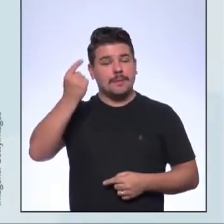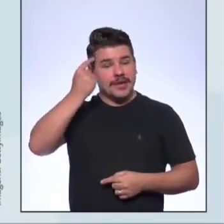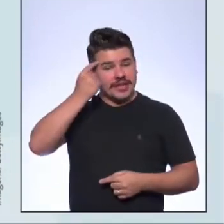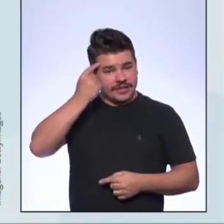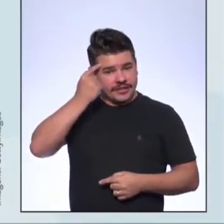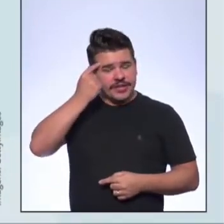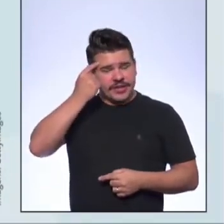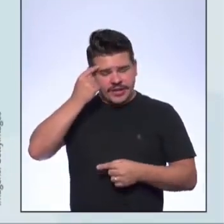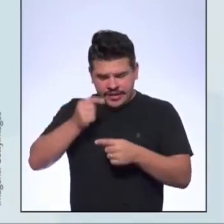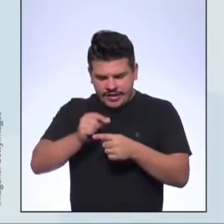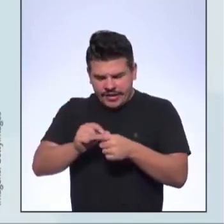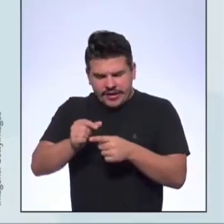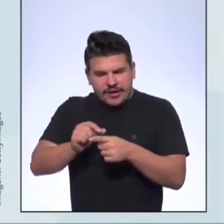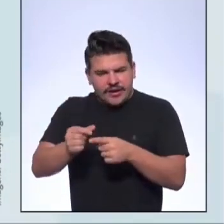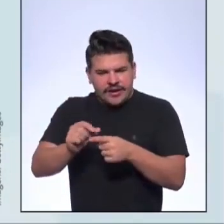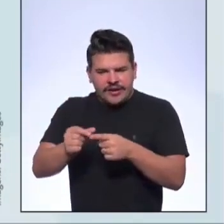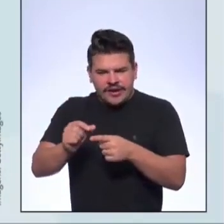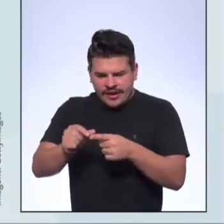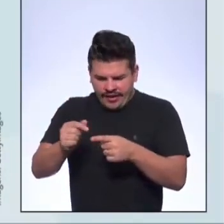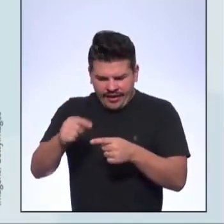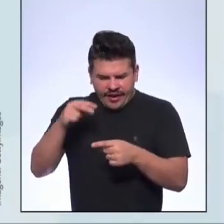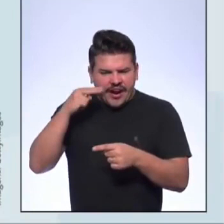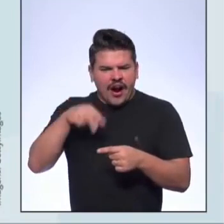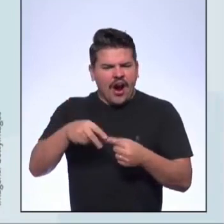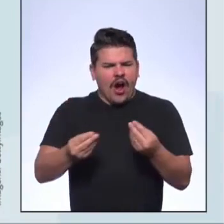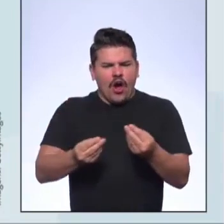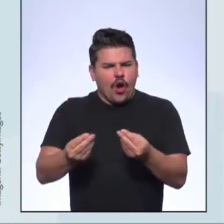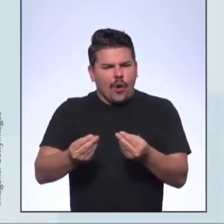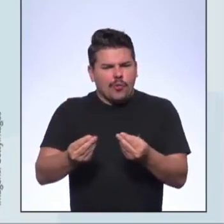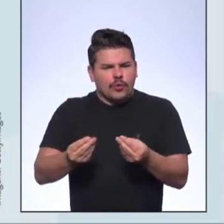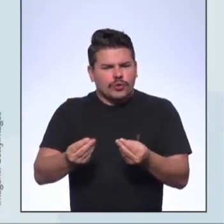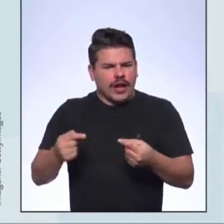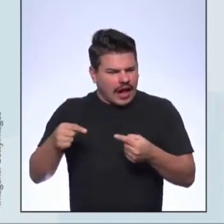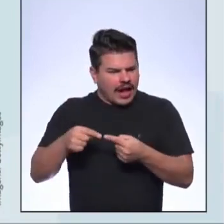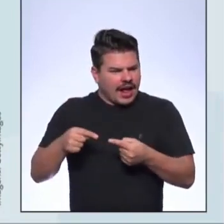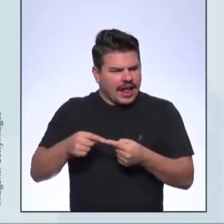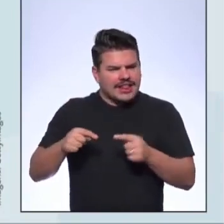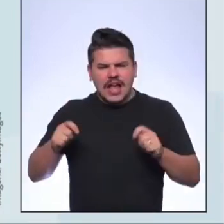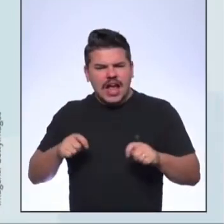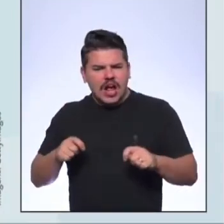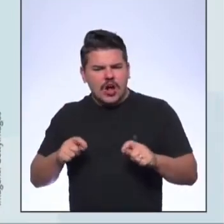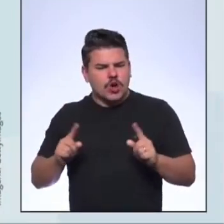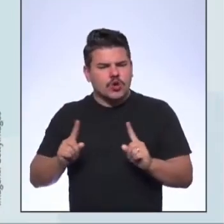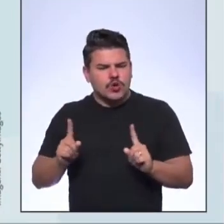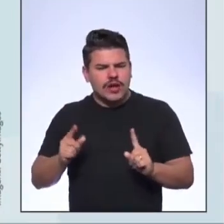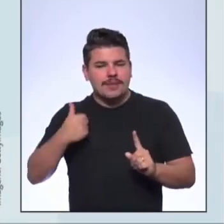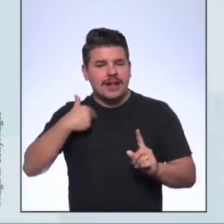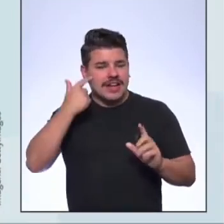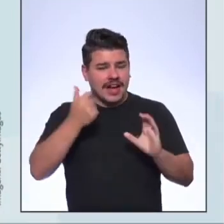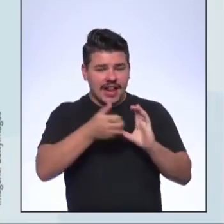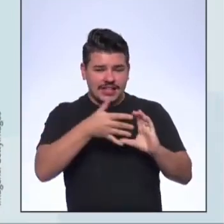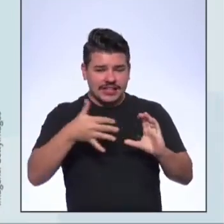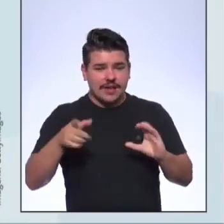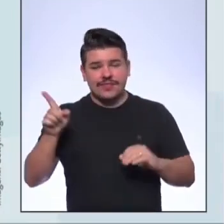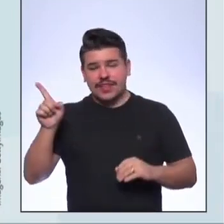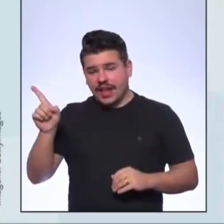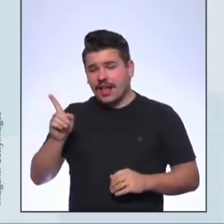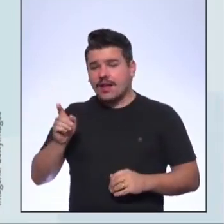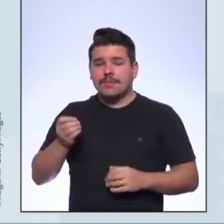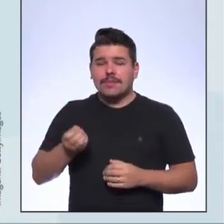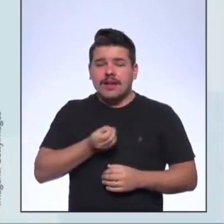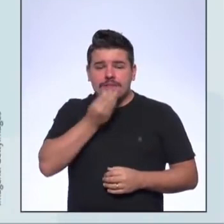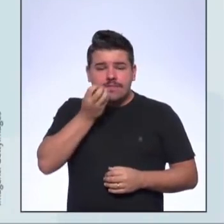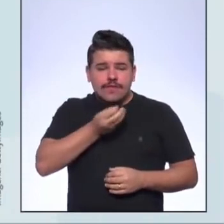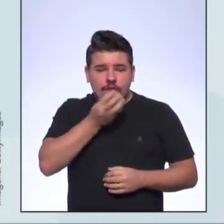o que fez ele levar à utilização dessa ervilha. Características, fácil cultivo, então era uma planta que era muito fácil